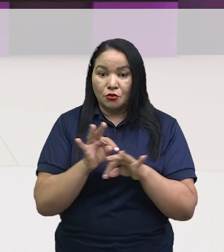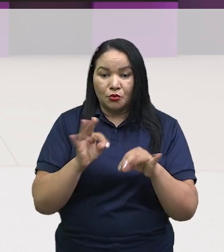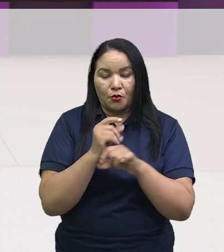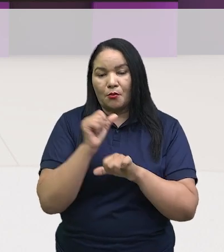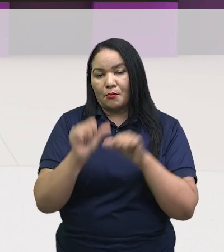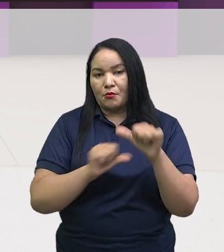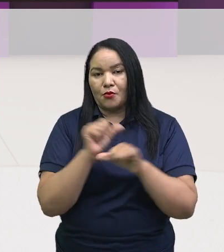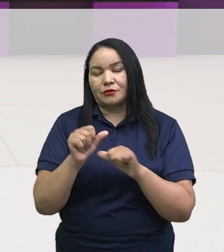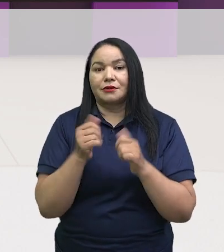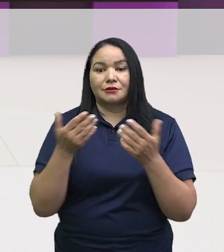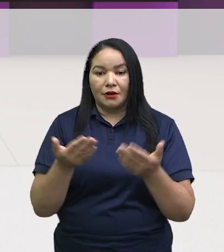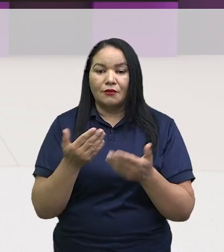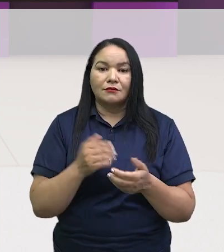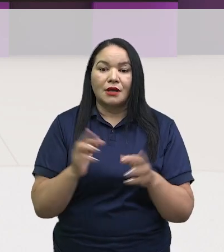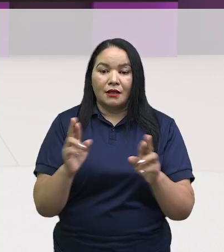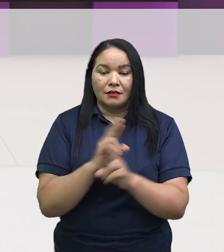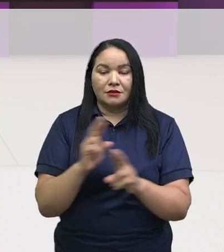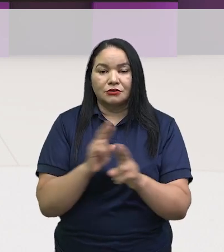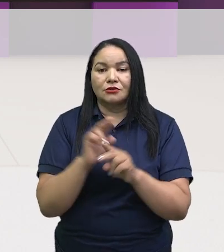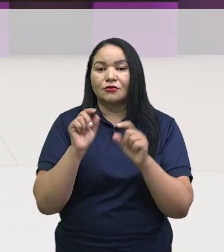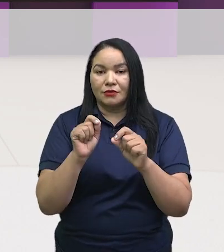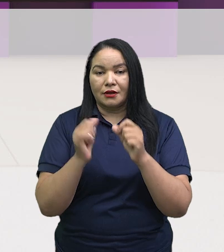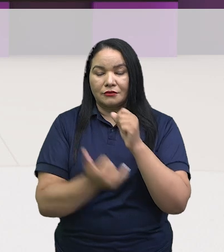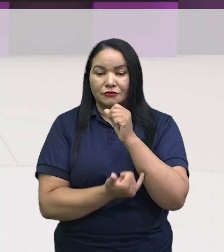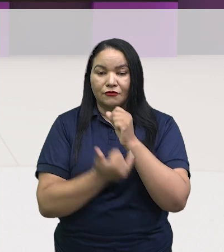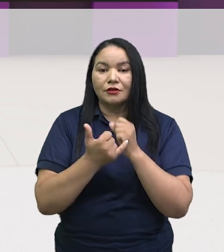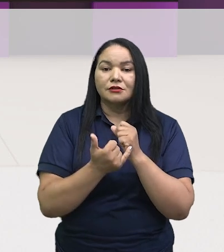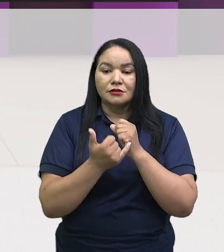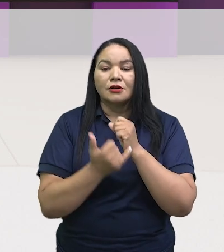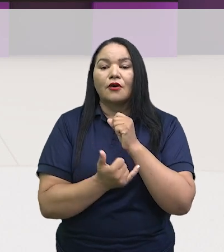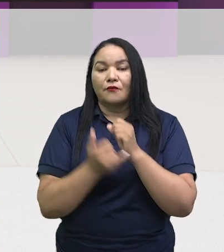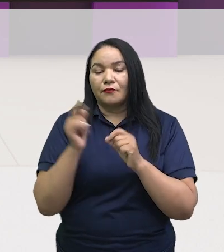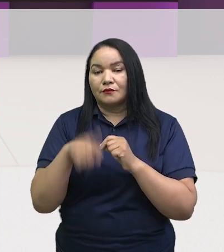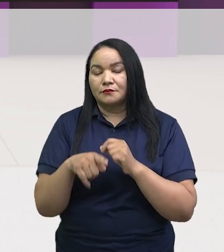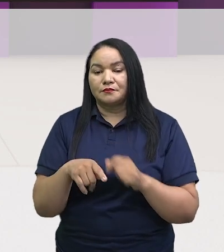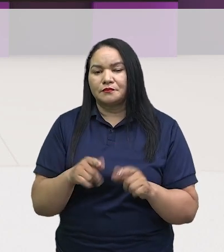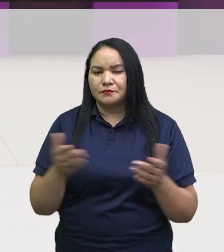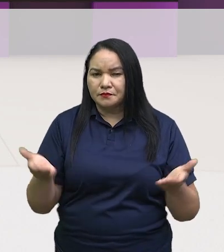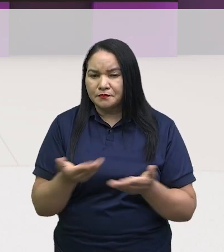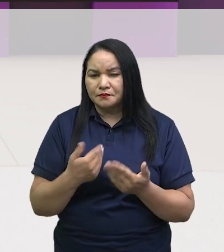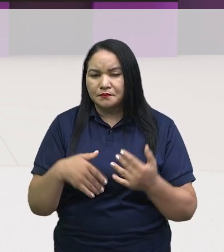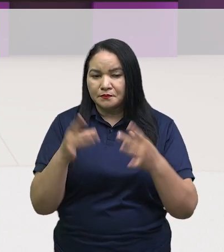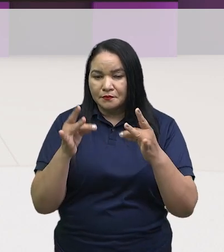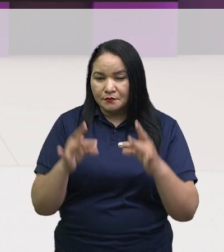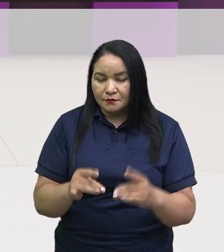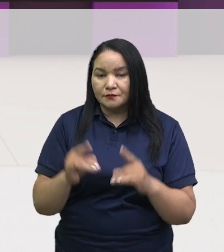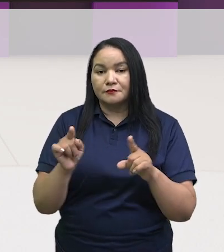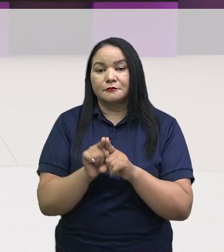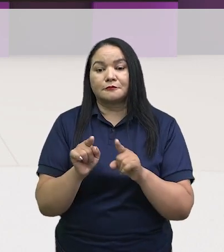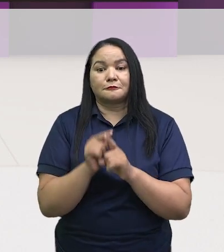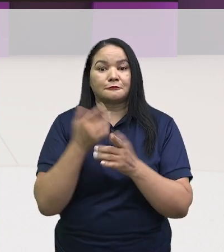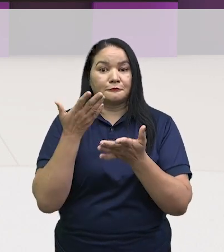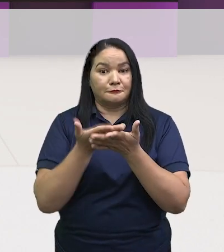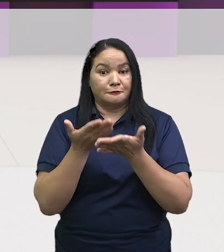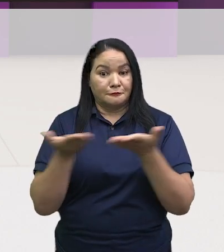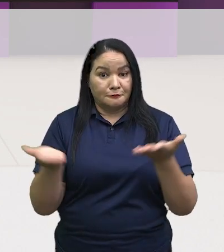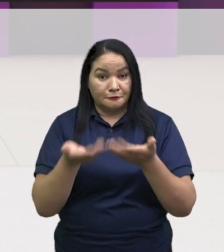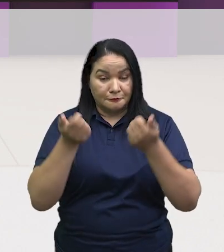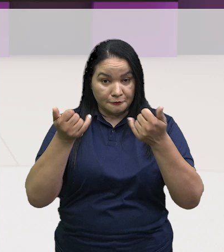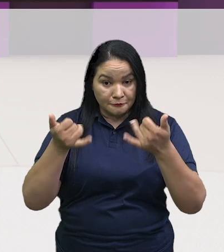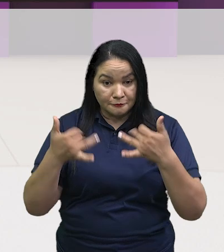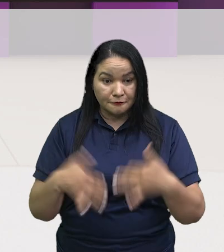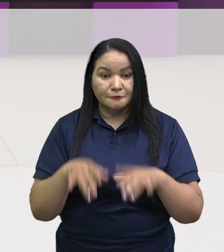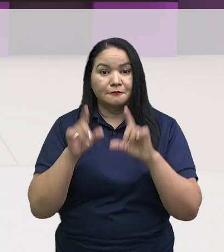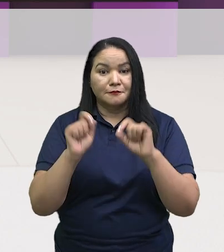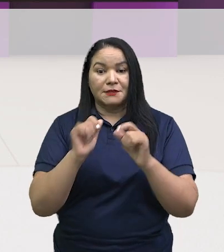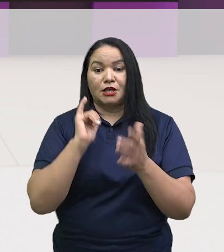daí liderado, não é relacionado com a inflação, mas como nós vimos aqui o nosso detalhamento da aula, nós vamos ali nos deter